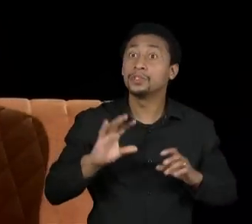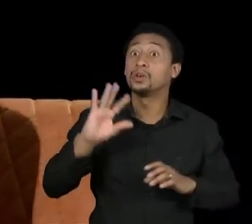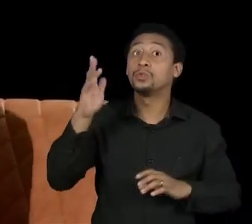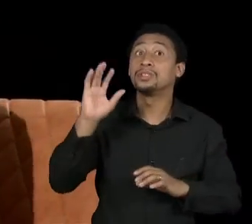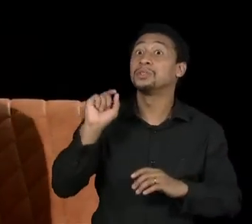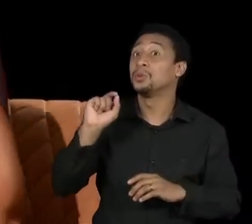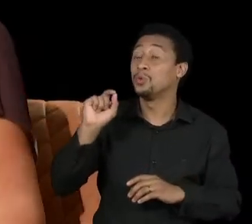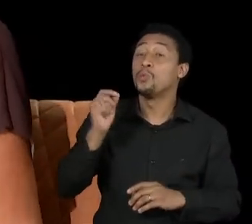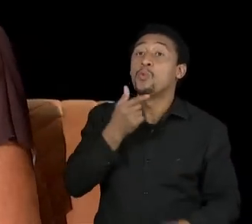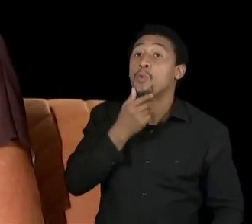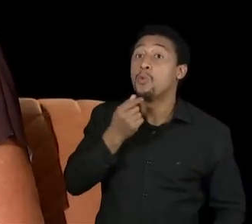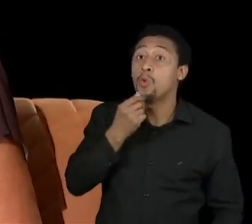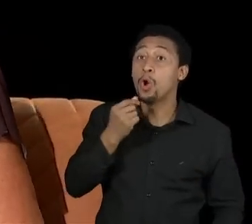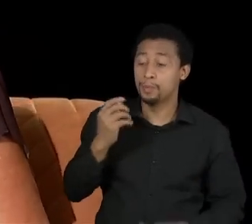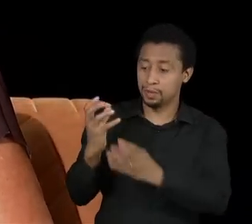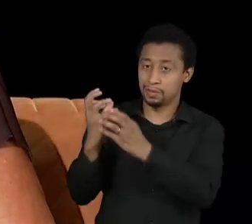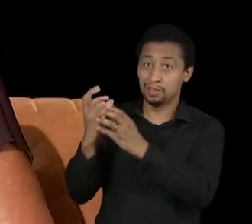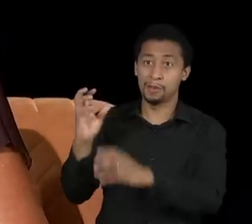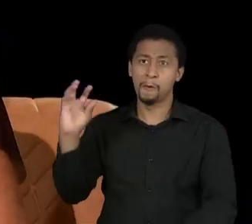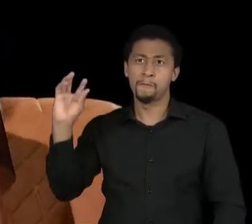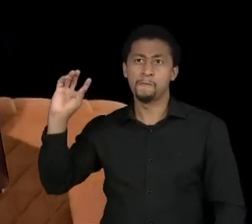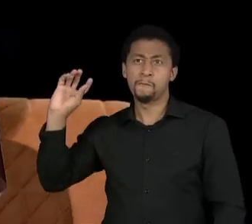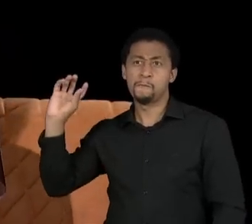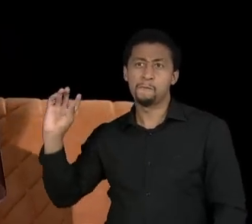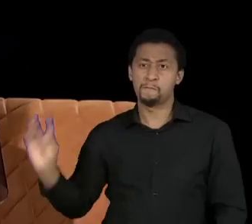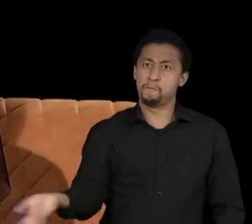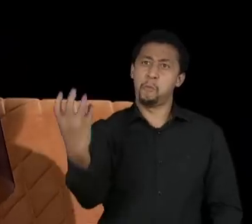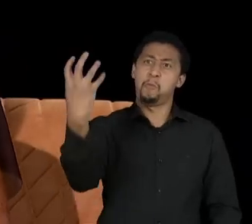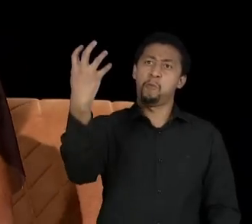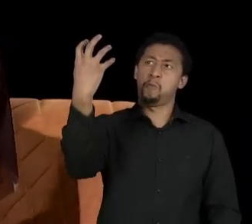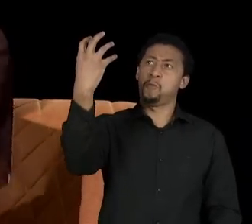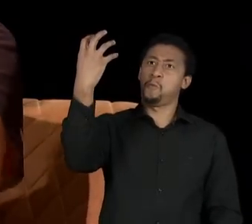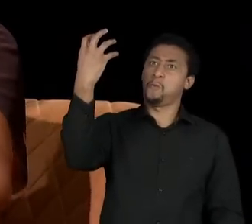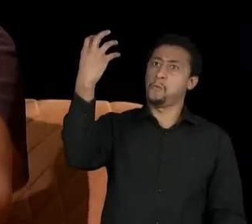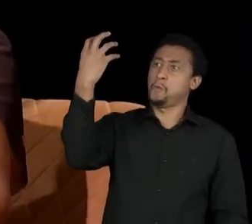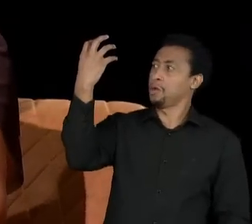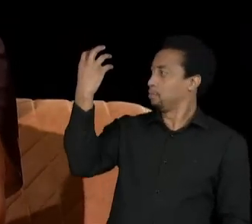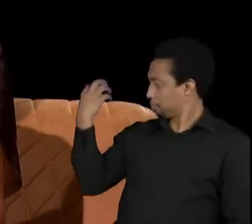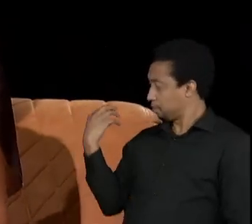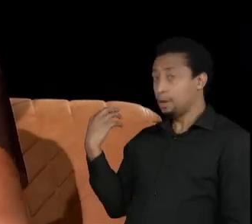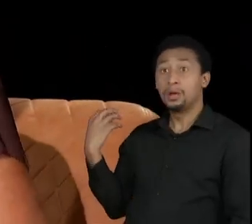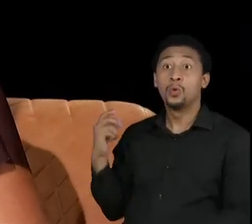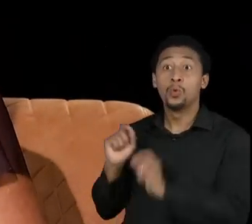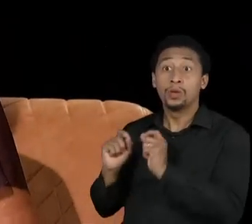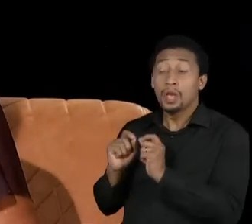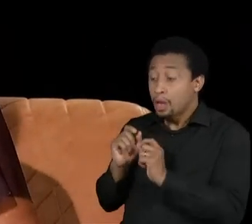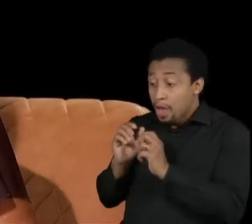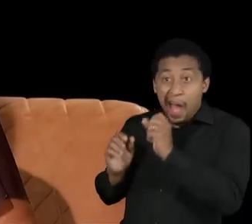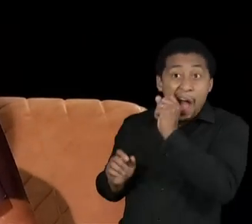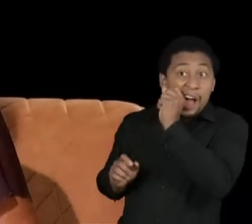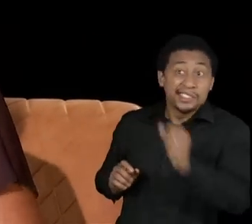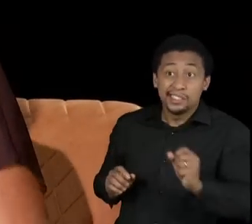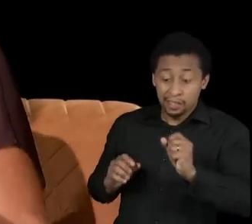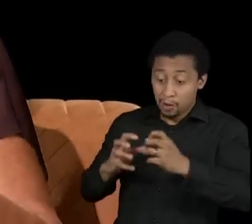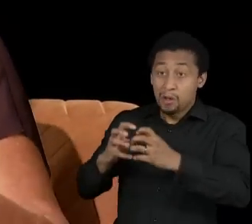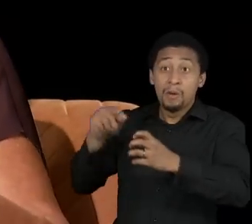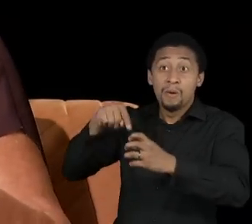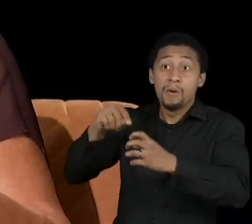ó, tum, joga na nossa direção uma bomba, que era essa bomba